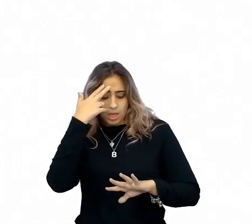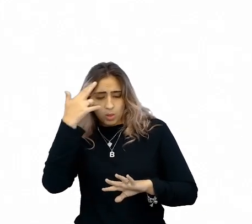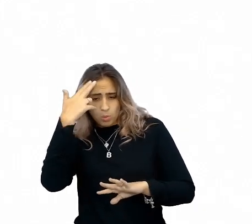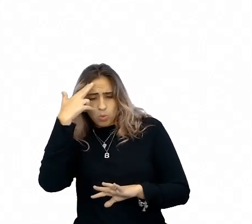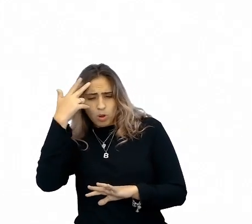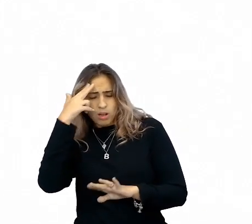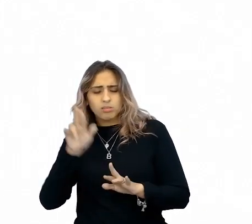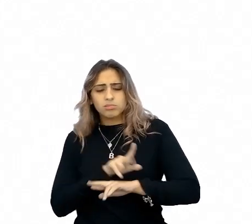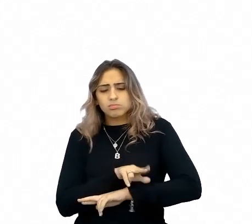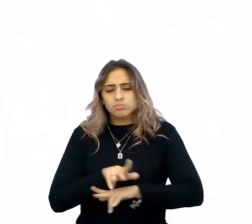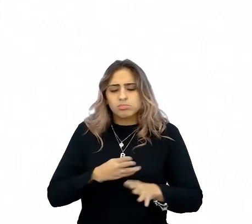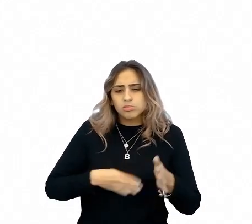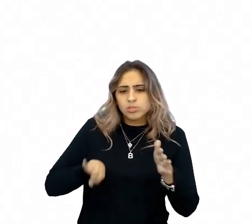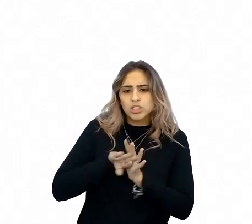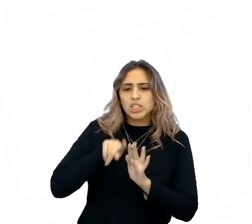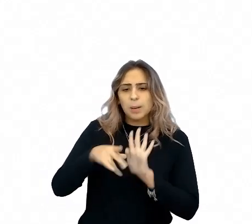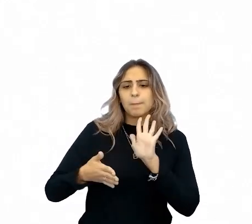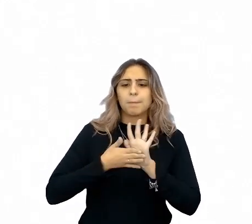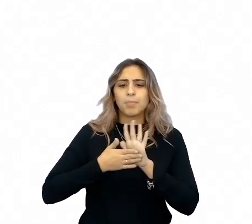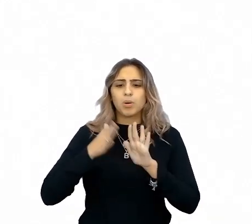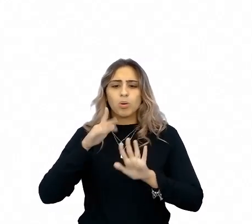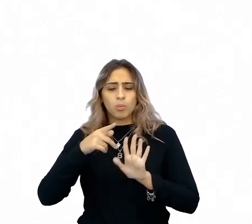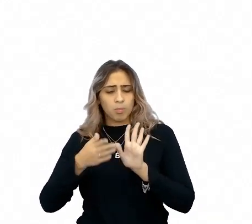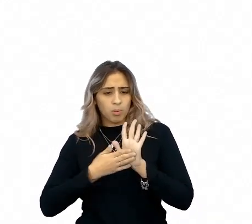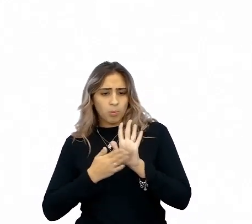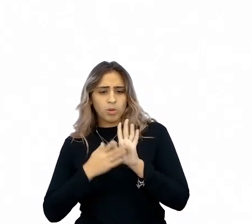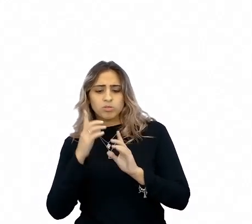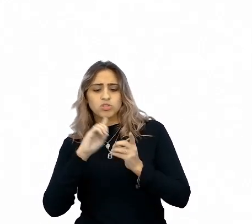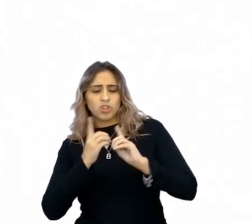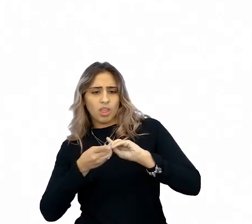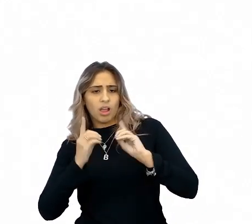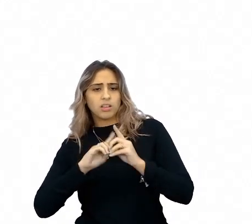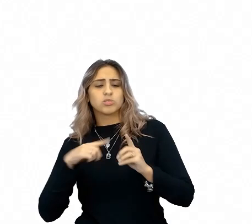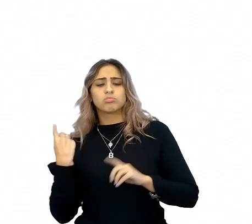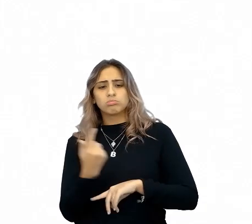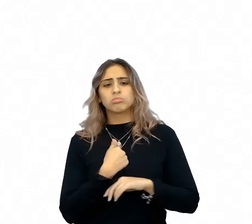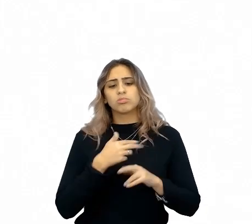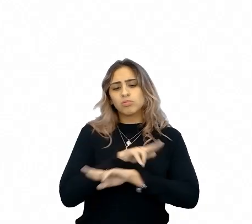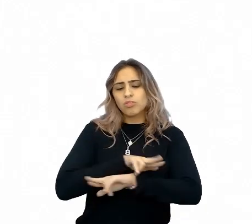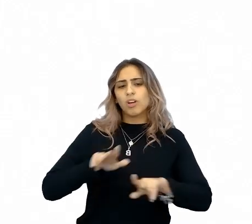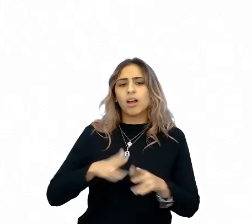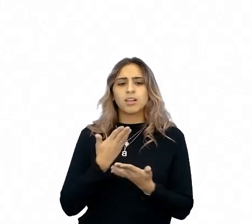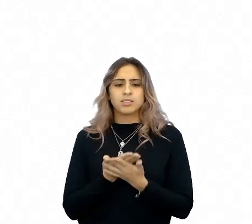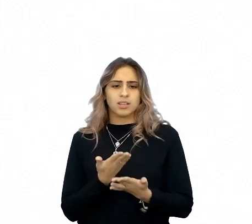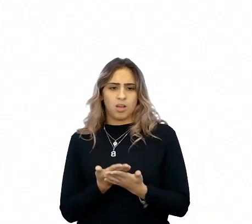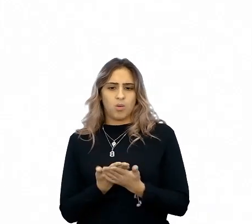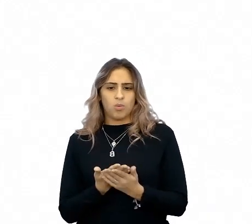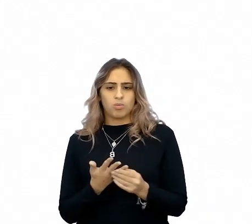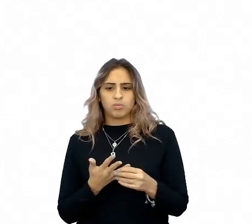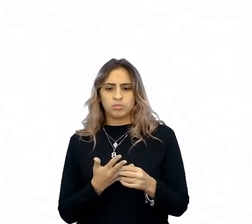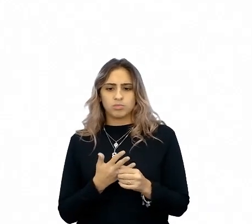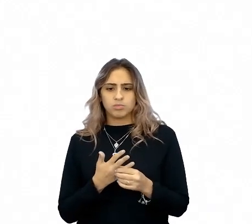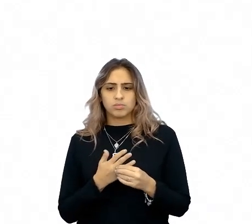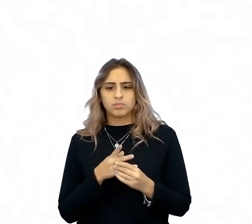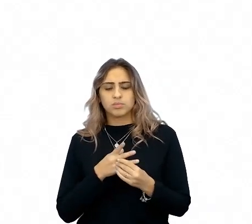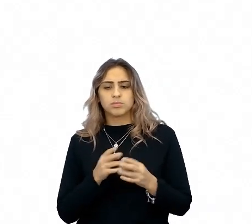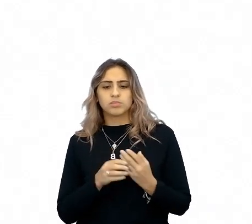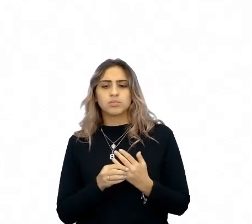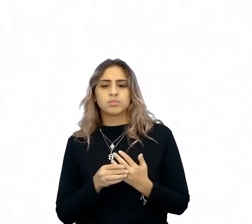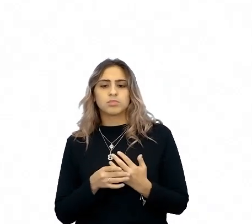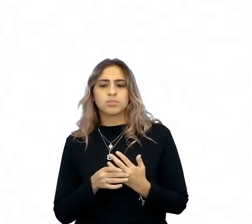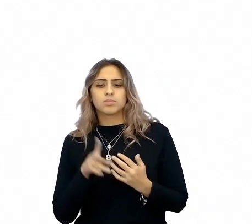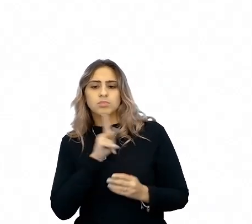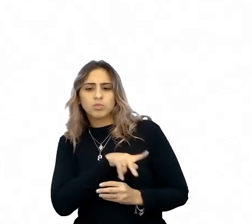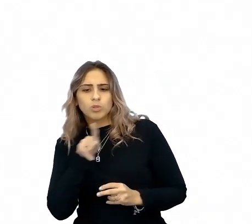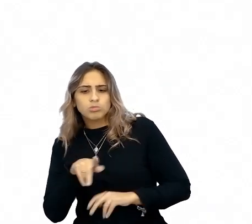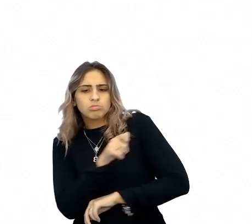para chegar a esse propósito didático, se valeu de várias aulas em que o professor e os